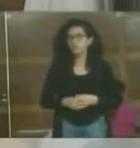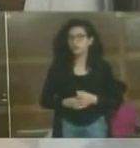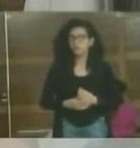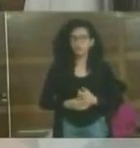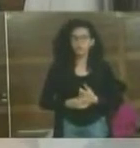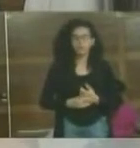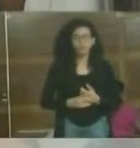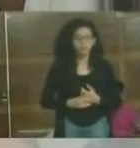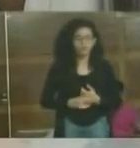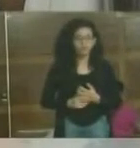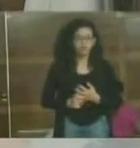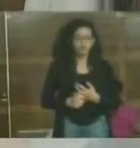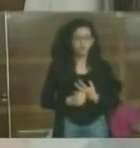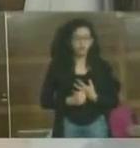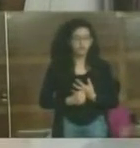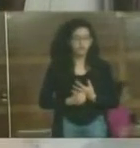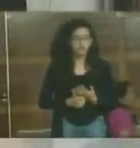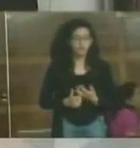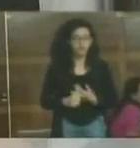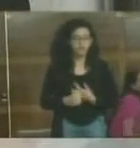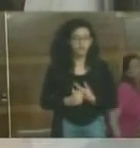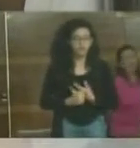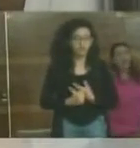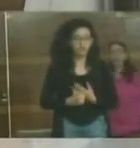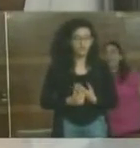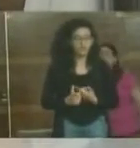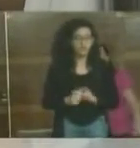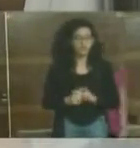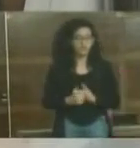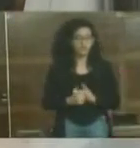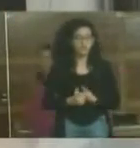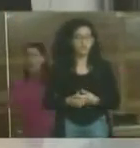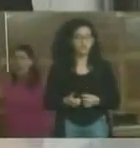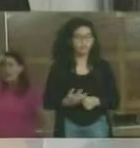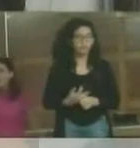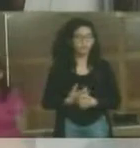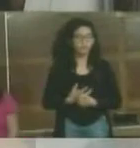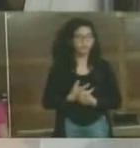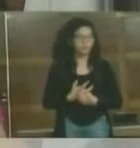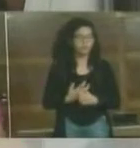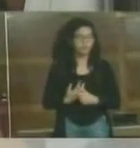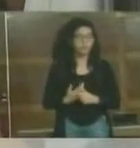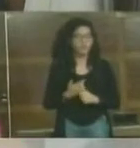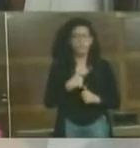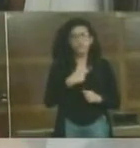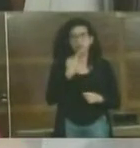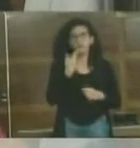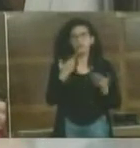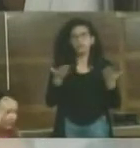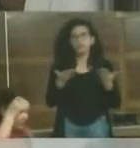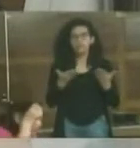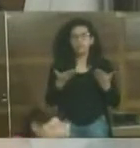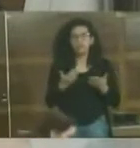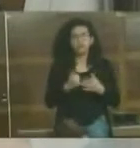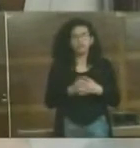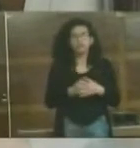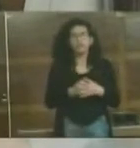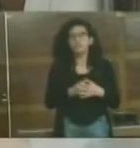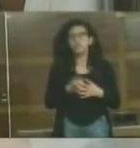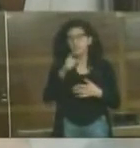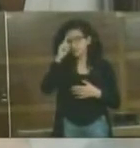isso, com certeza, o desenvolvimento vai seguir. Vou aqui estar falando de uma coisa interessante, que semana